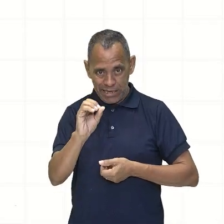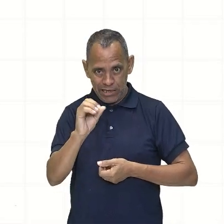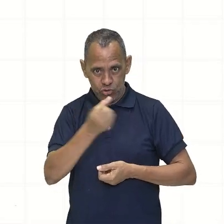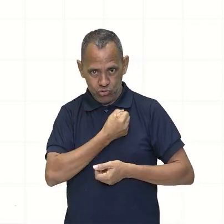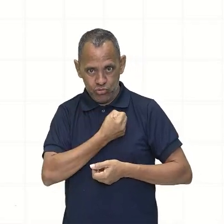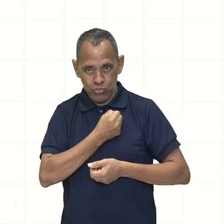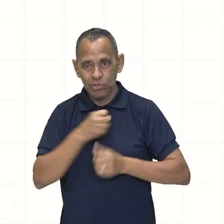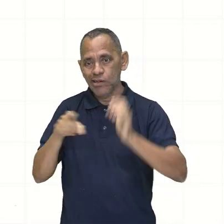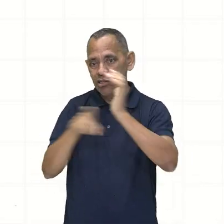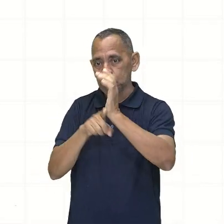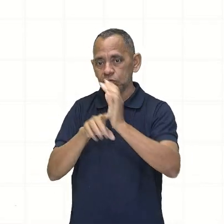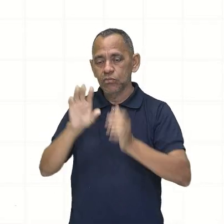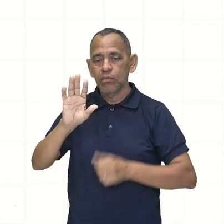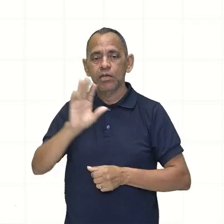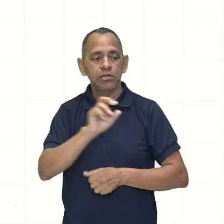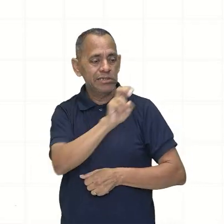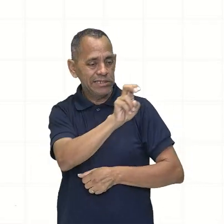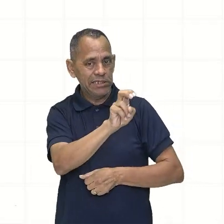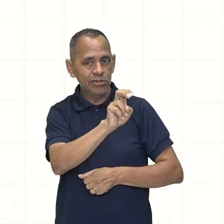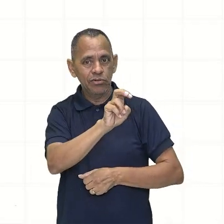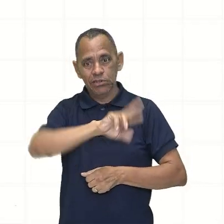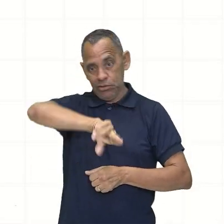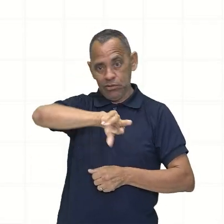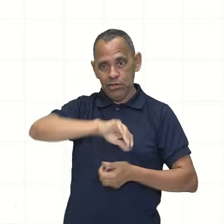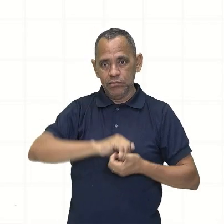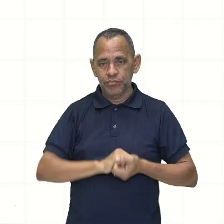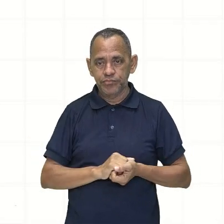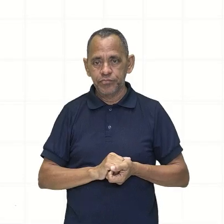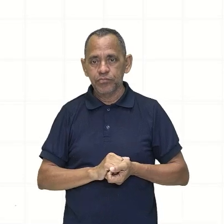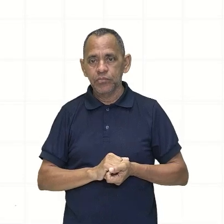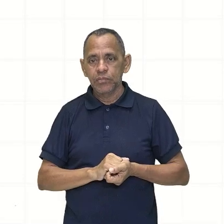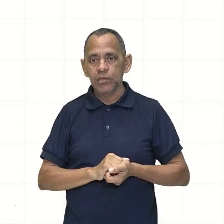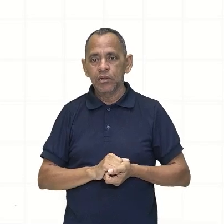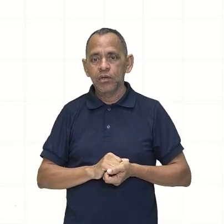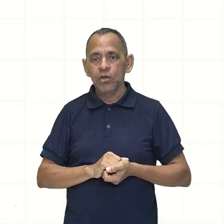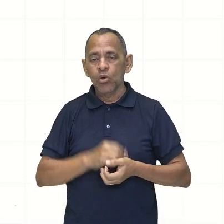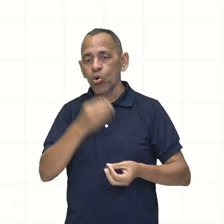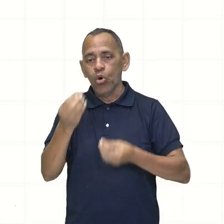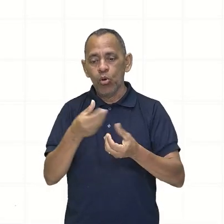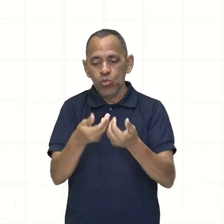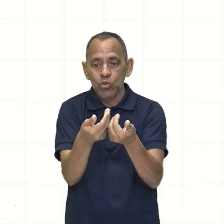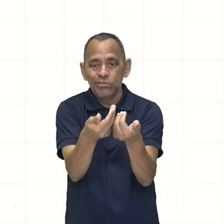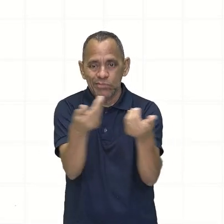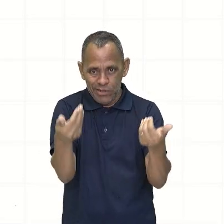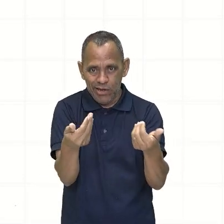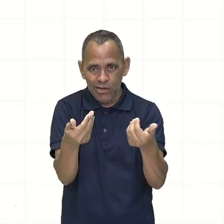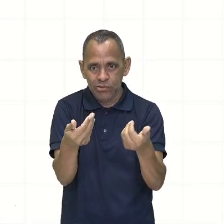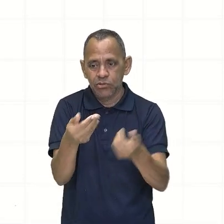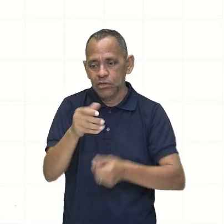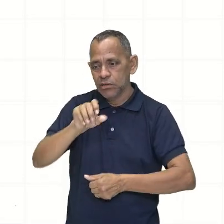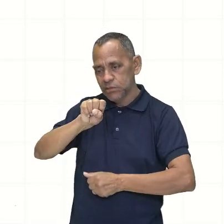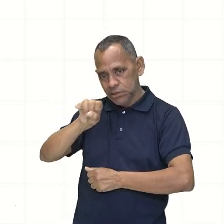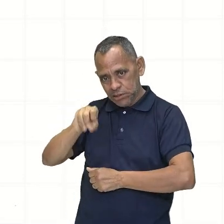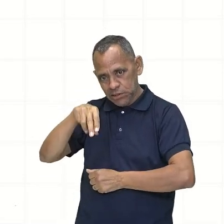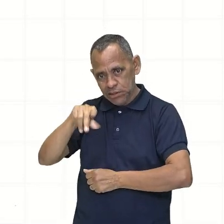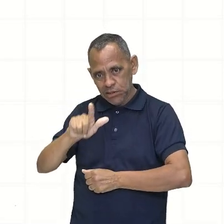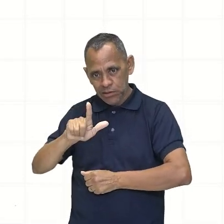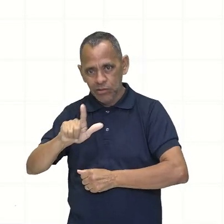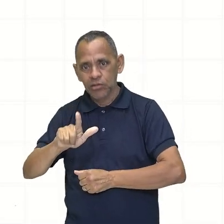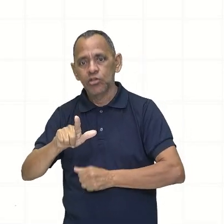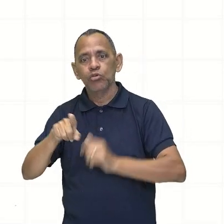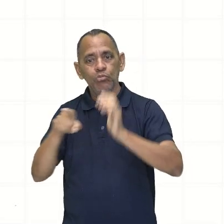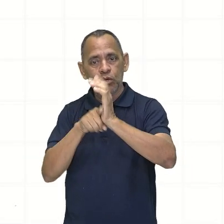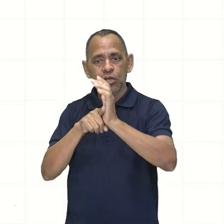Então, quando um é negativo e o outro não é, basta eu separar ali meu sinal de menos, que já vai ir direto ali